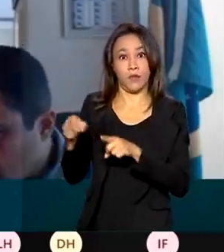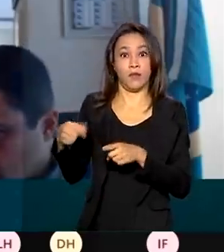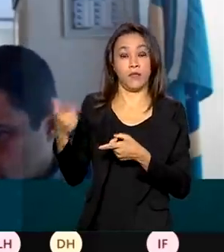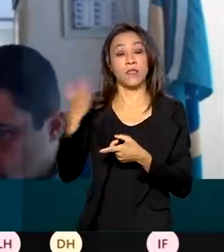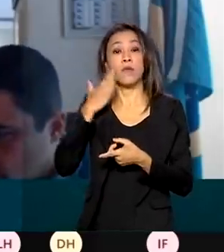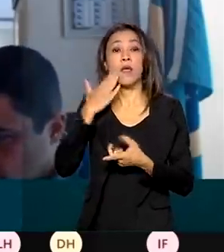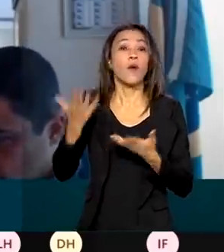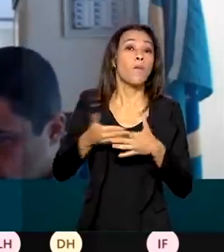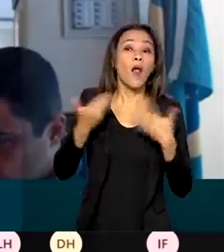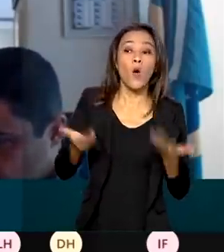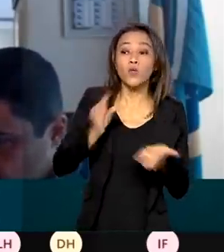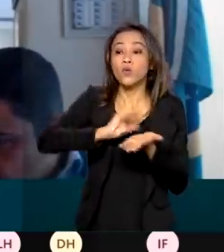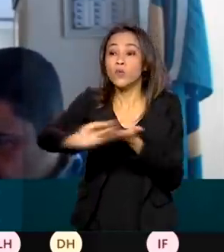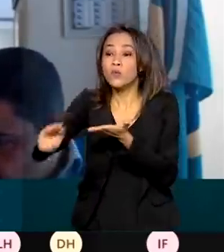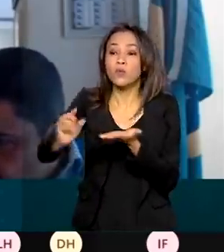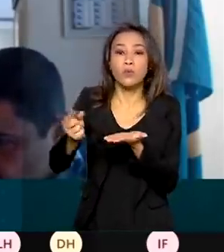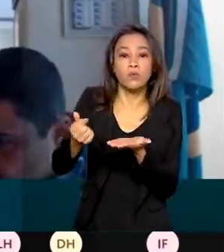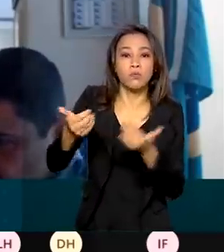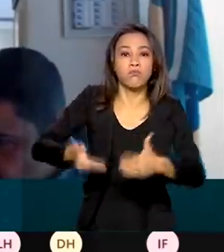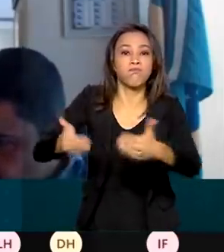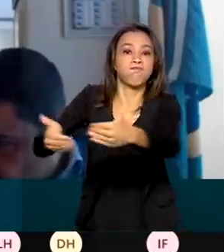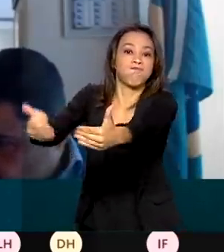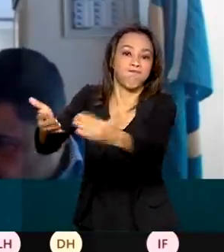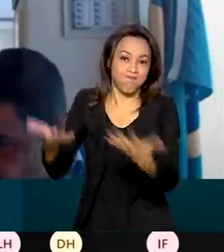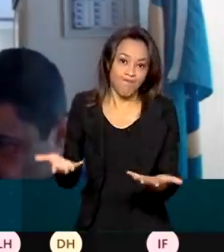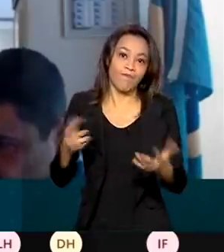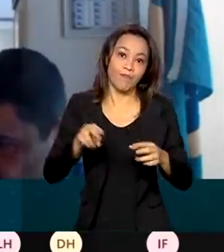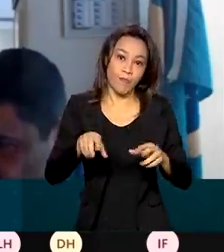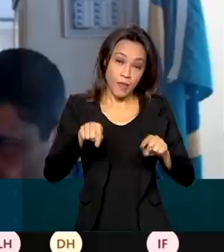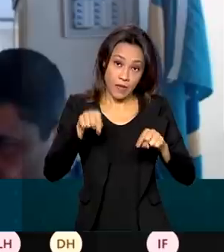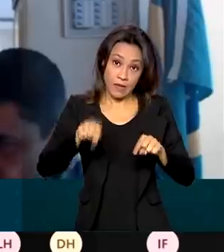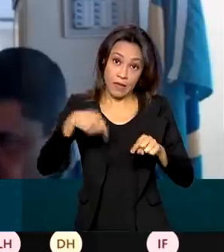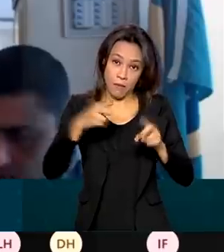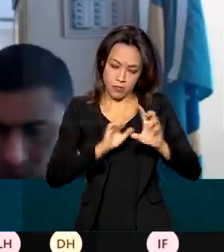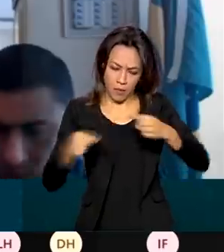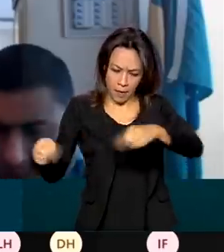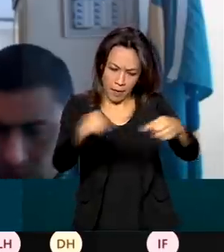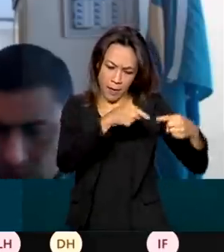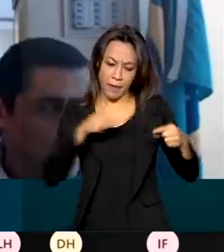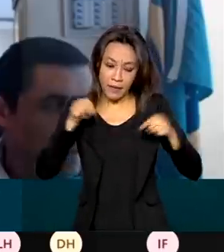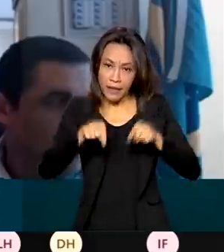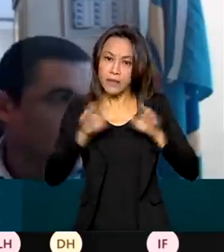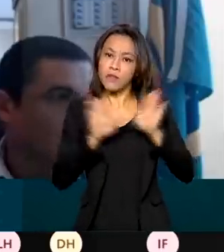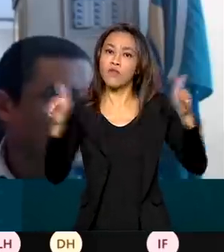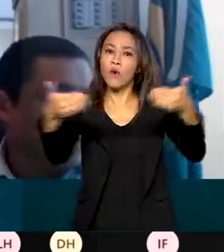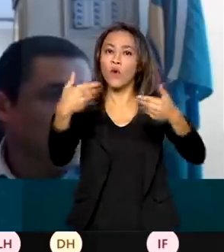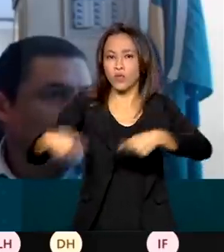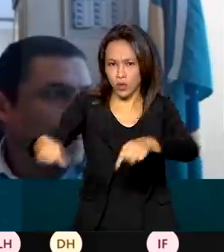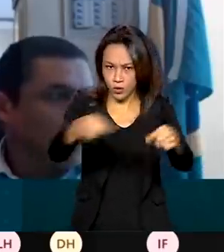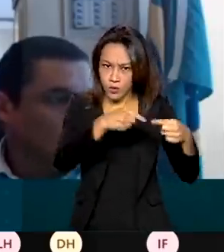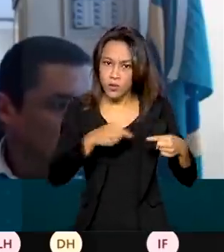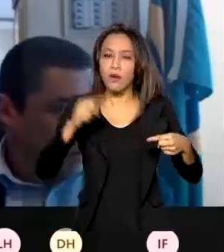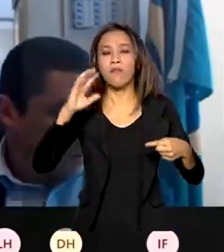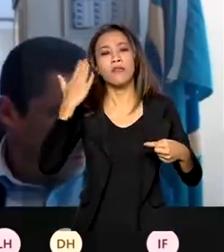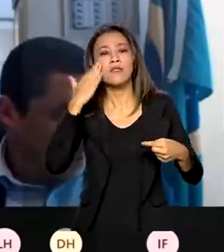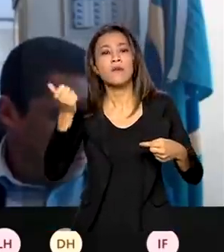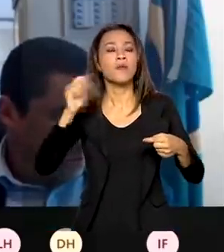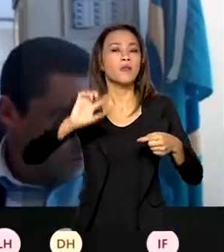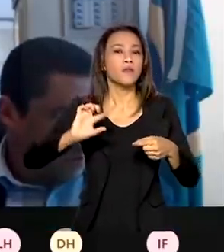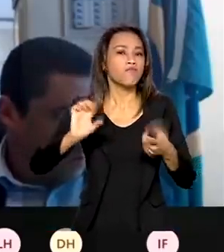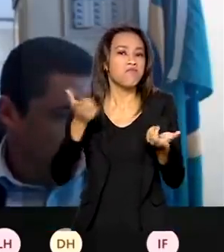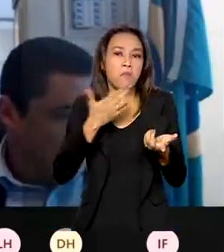ser discutido, e a AGEL é o fórum para isso, e a partir dessa discussão da AGEL vai ser dada a prioridade de